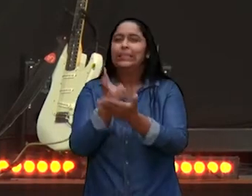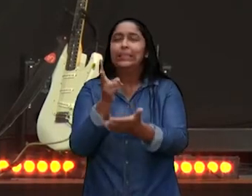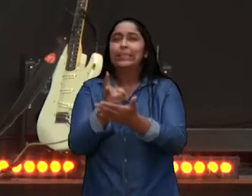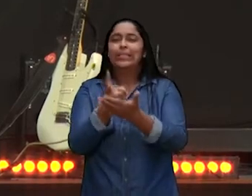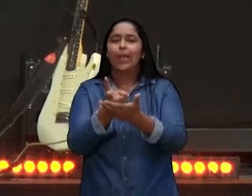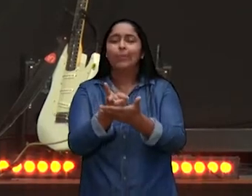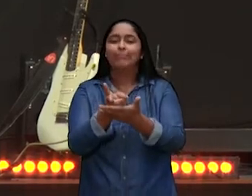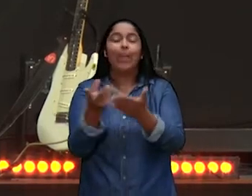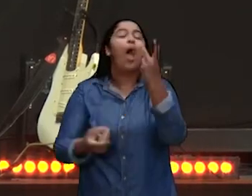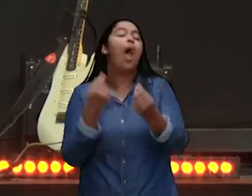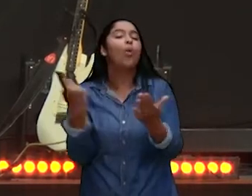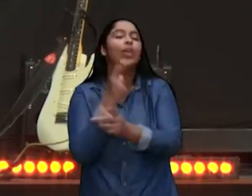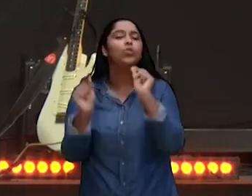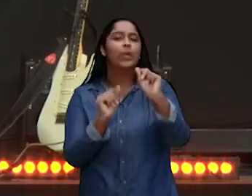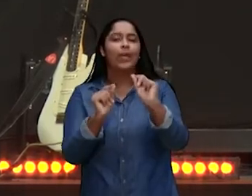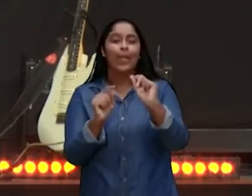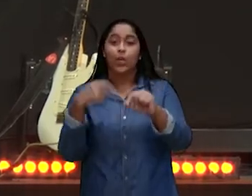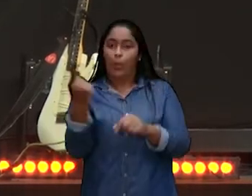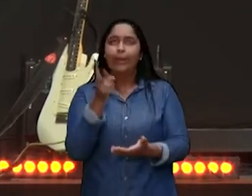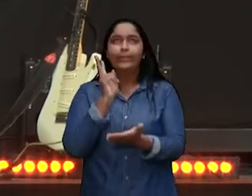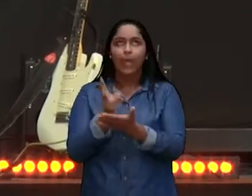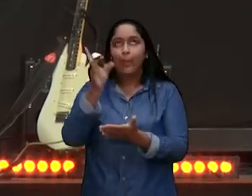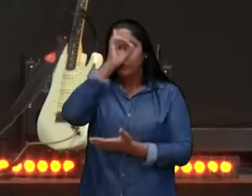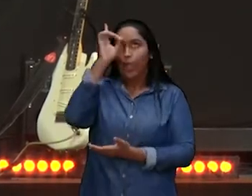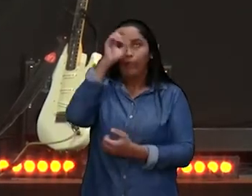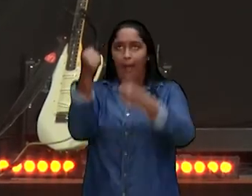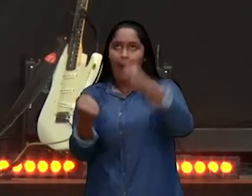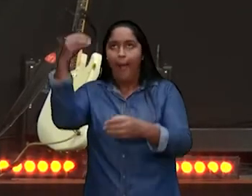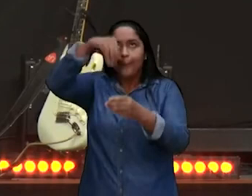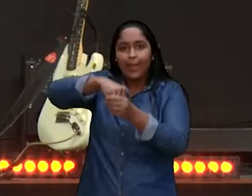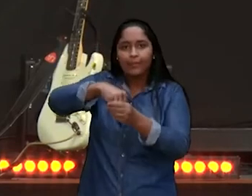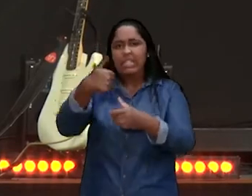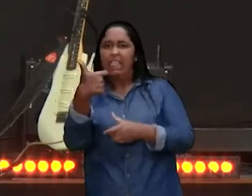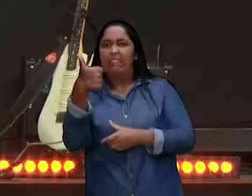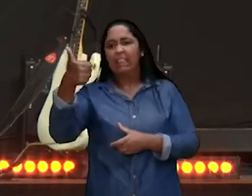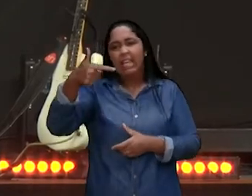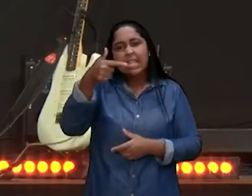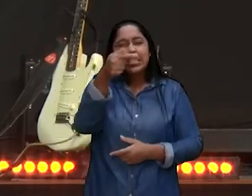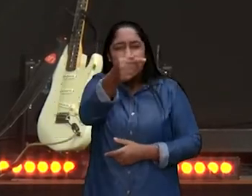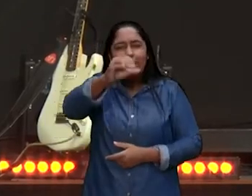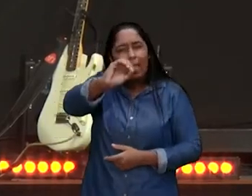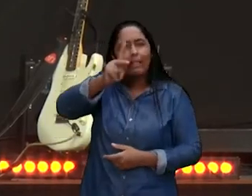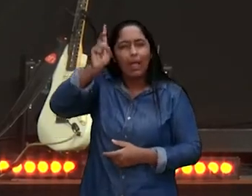70 km Então já fazer Vai devagar vai devagar porque tua matizada não acontece é porque uma situação de